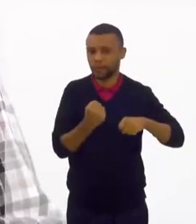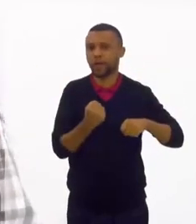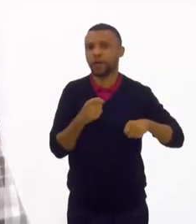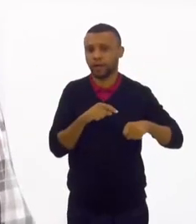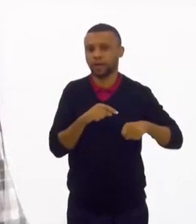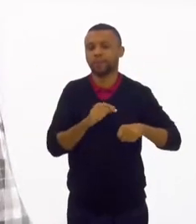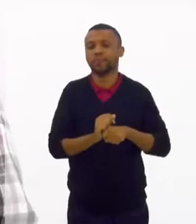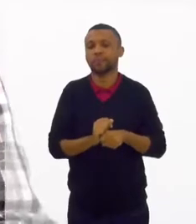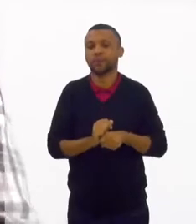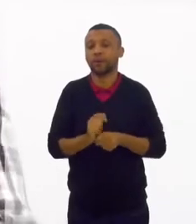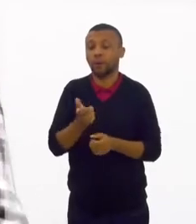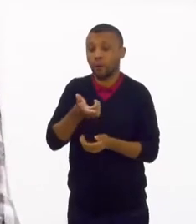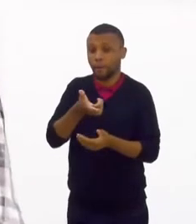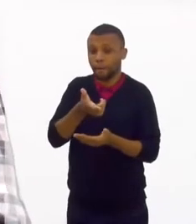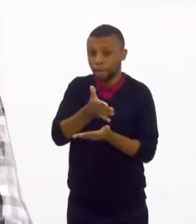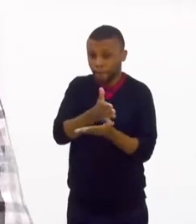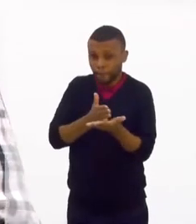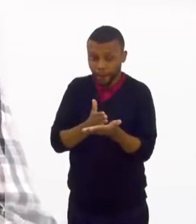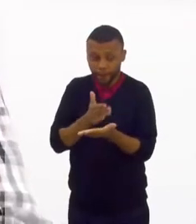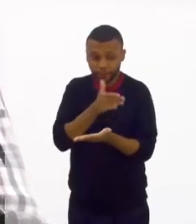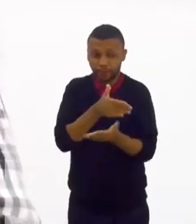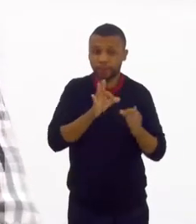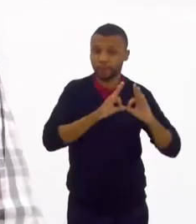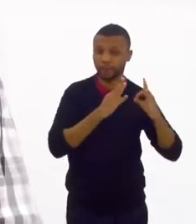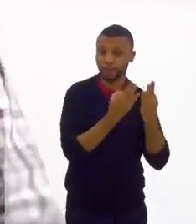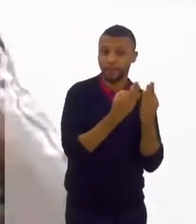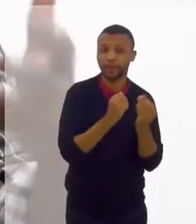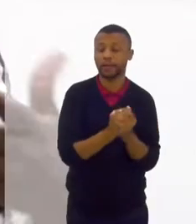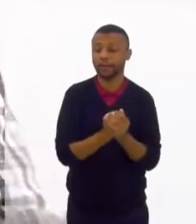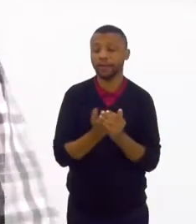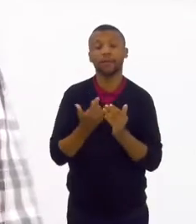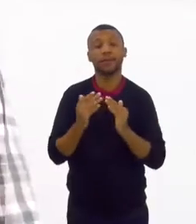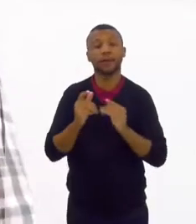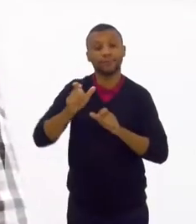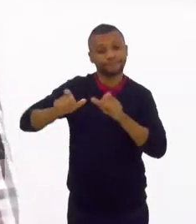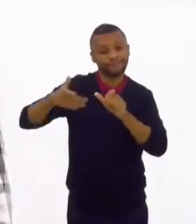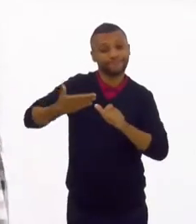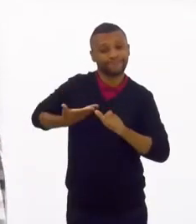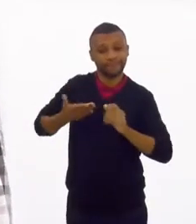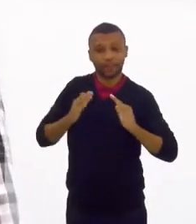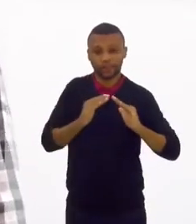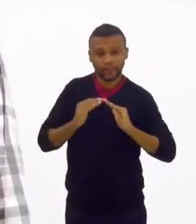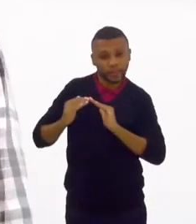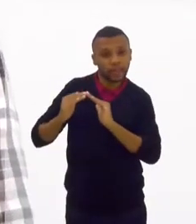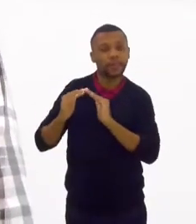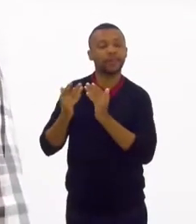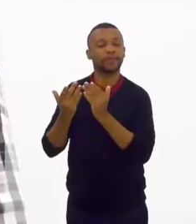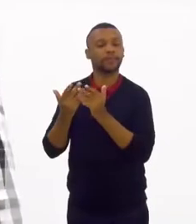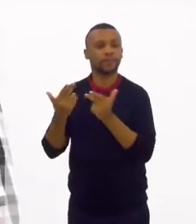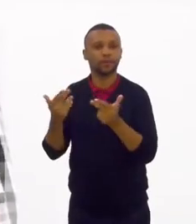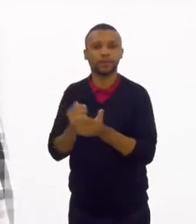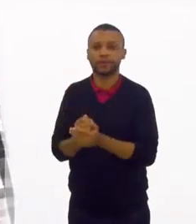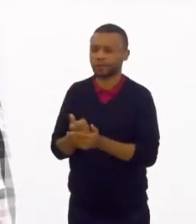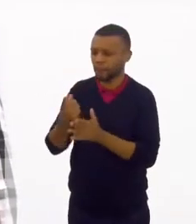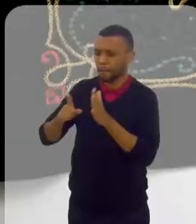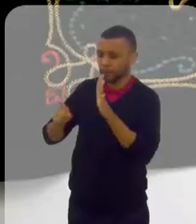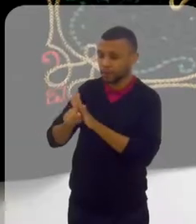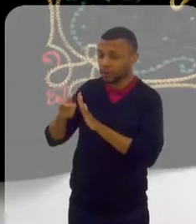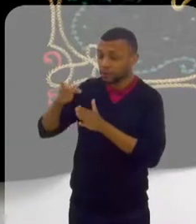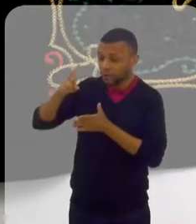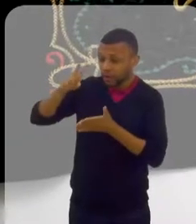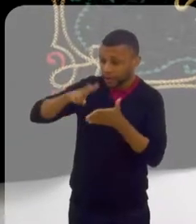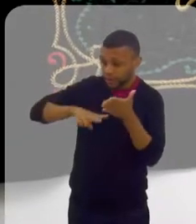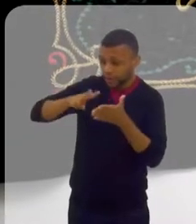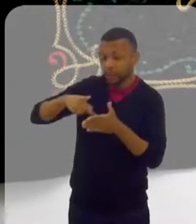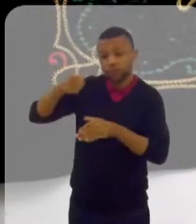a família que vai comer, outra parte para vizinhos e outra parte dá para as pessoas Isso que eu ia necessitadas. perguntar a É, você. exatamente. Eu já li que